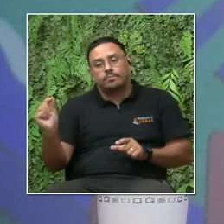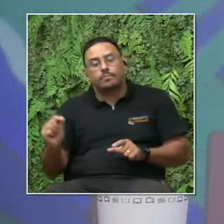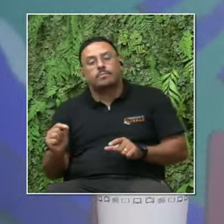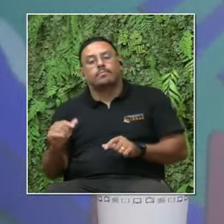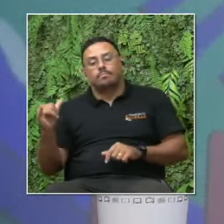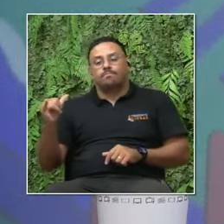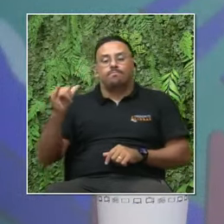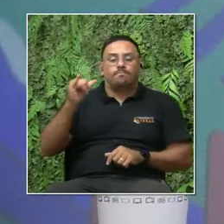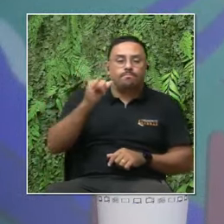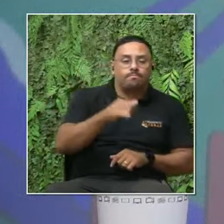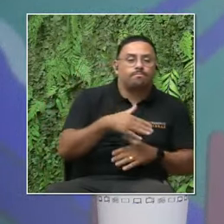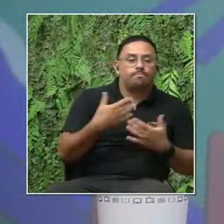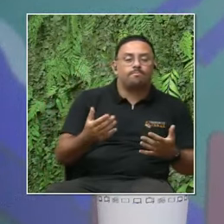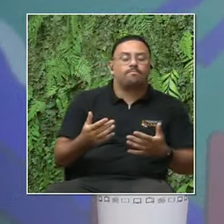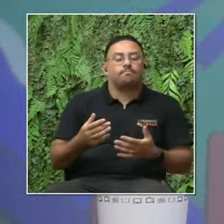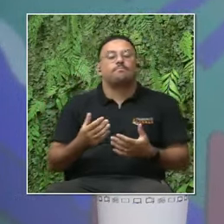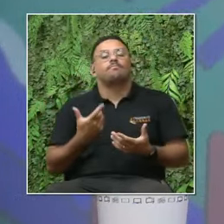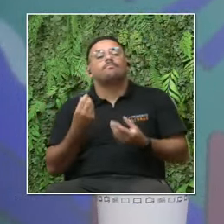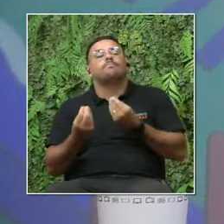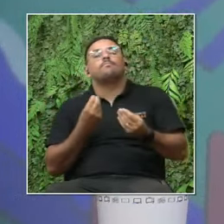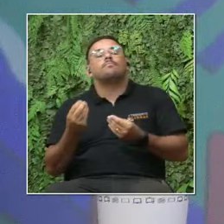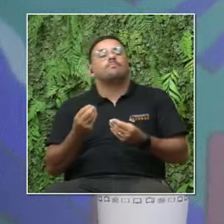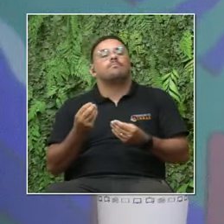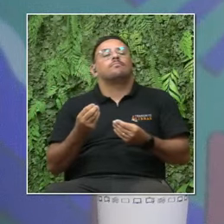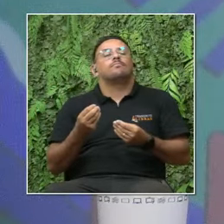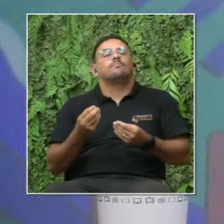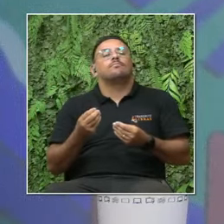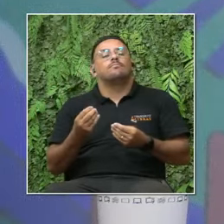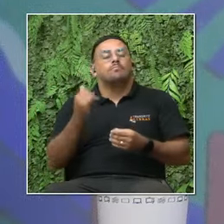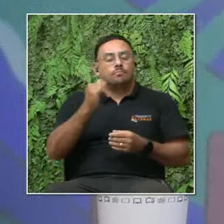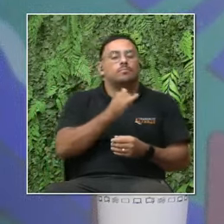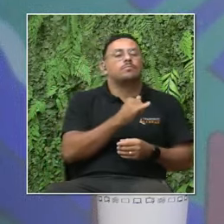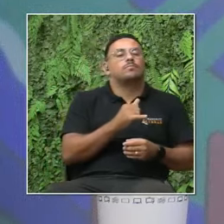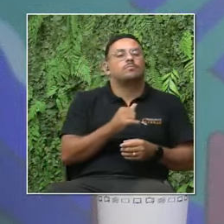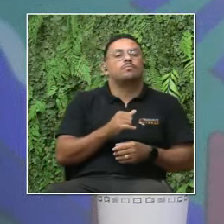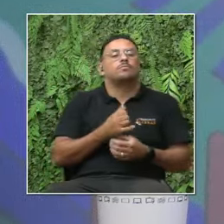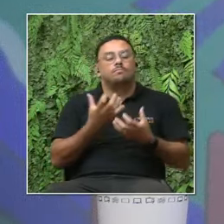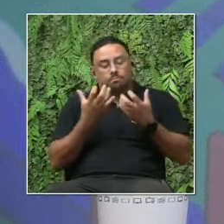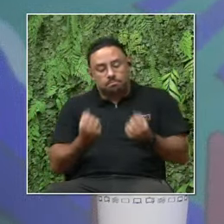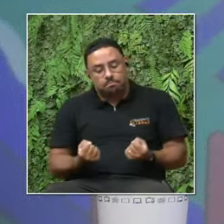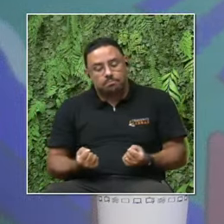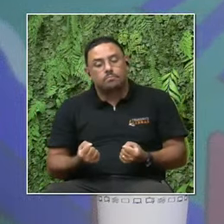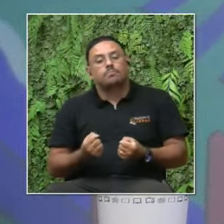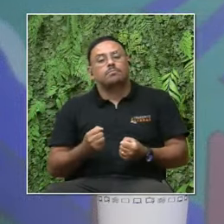voo fretado e tal não foi exatamente um jogo desgastante pro Atlético